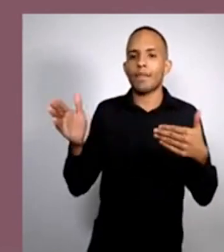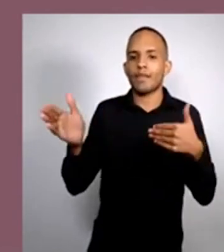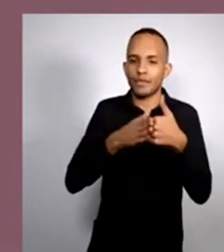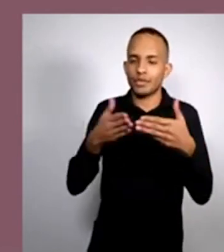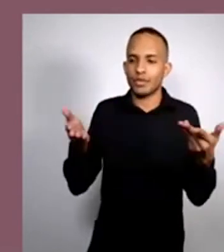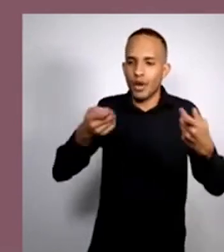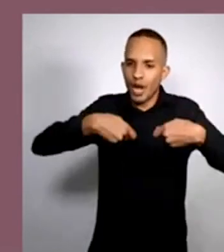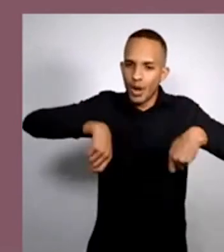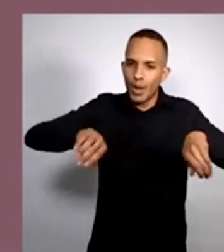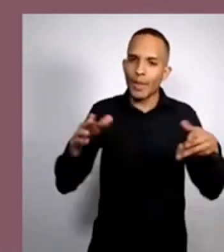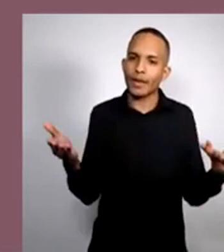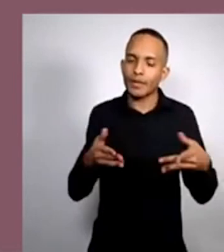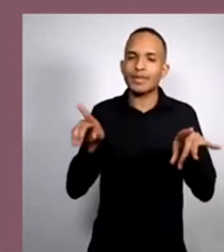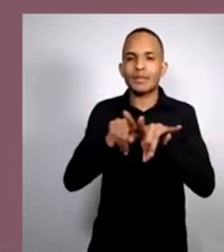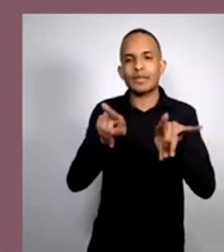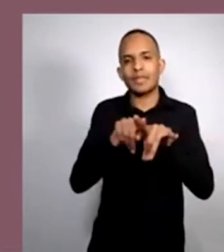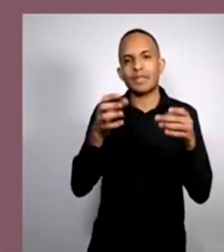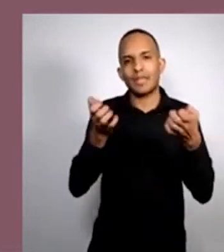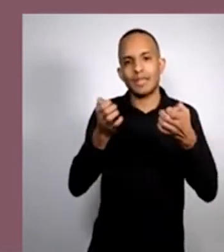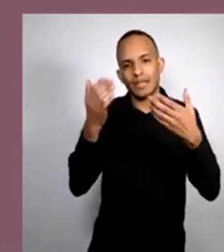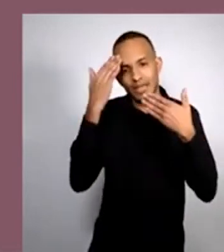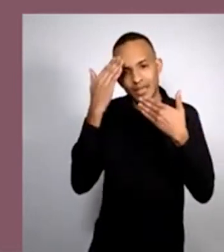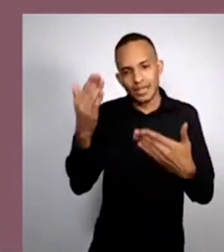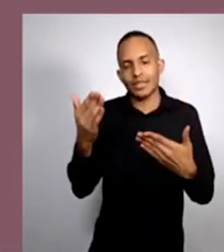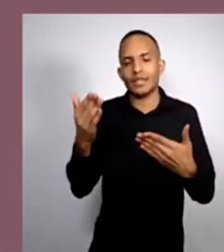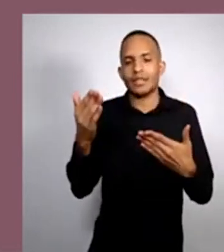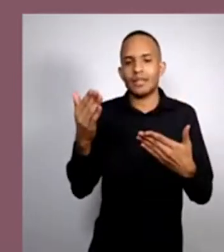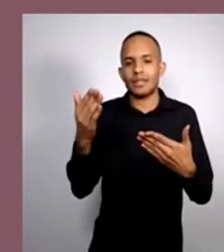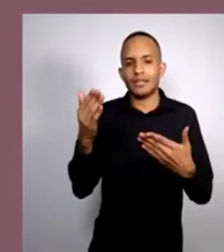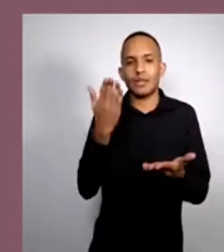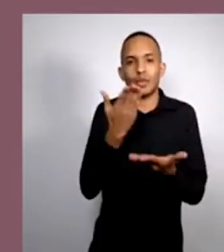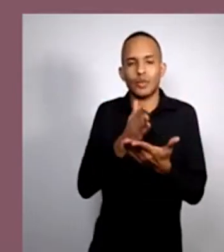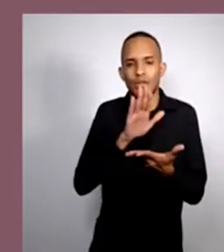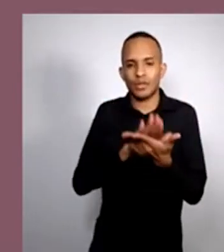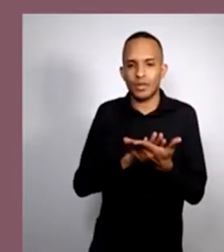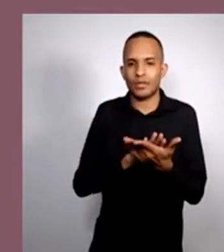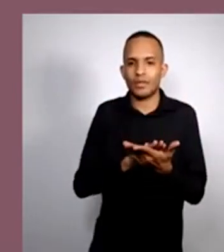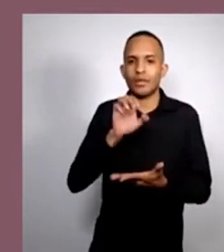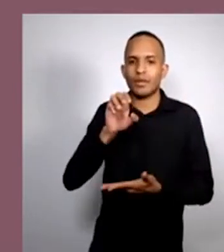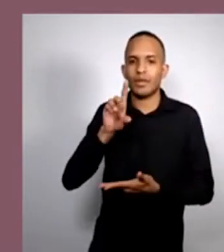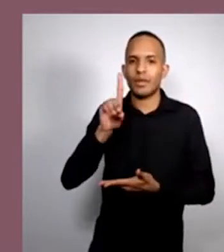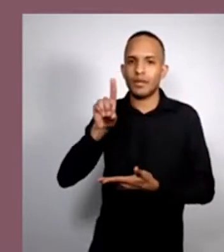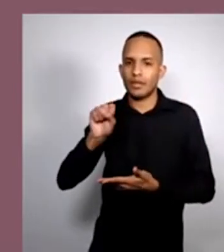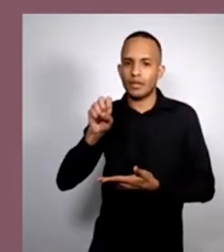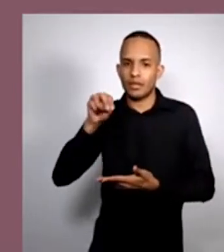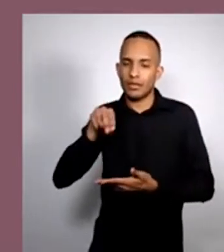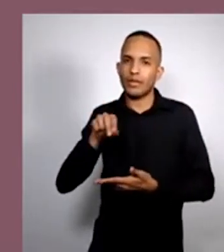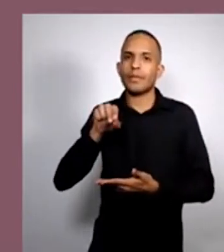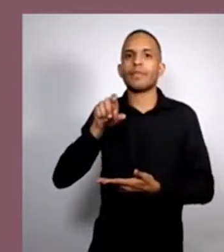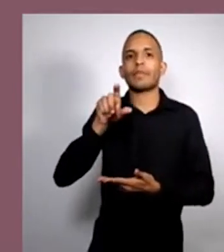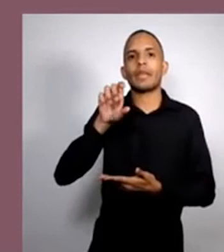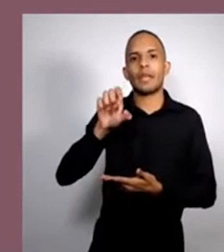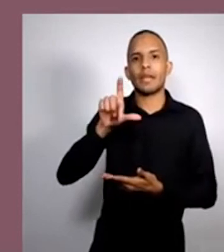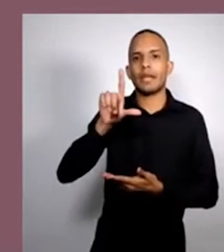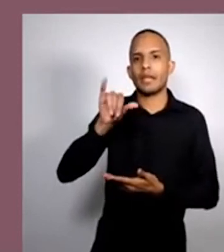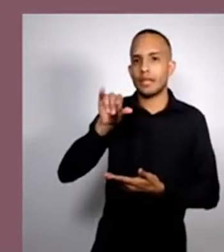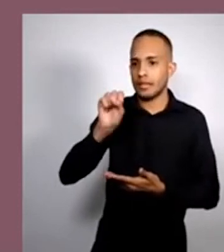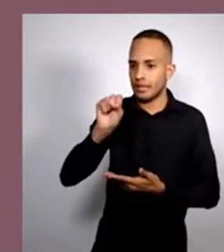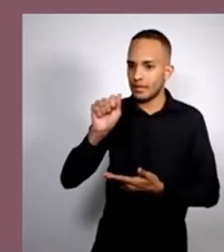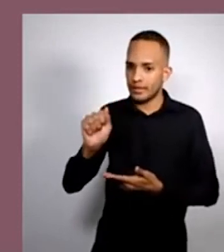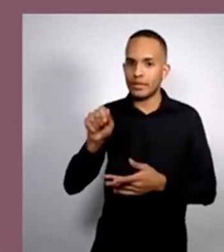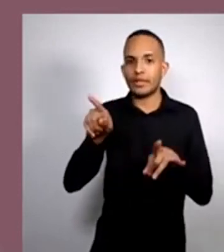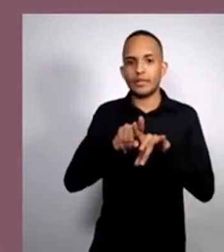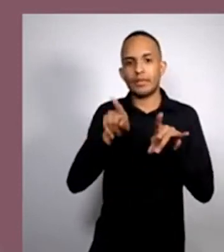roda. Também quero agradecer a presença do intérprete Edson e da intérprete Elisa.